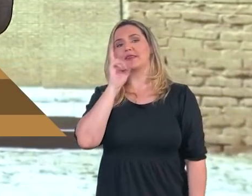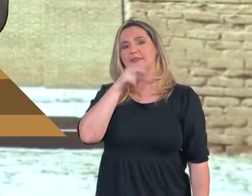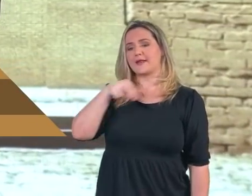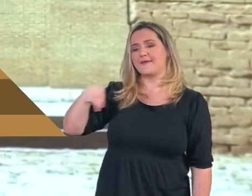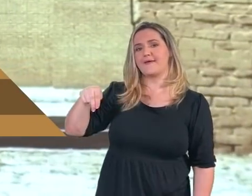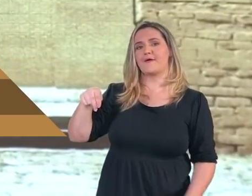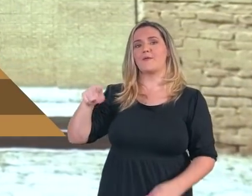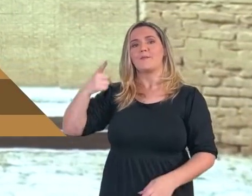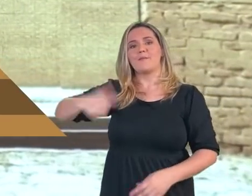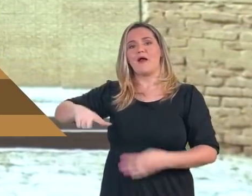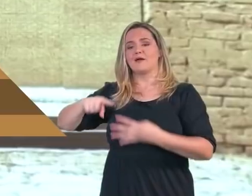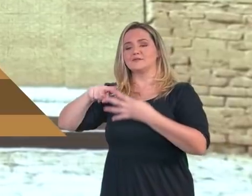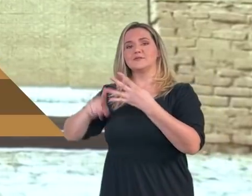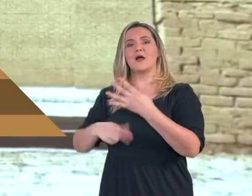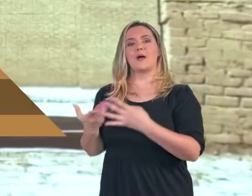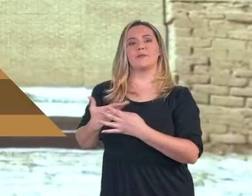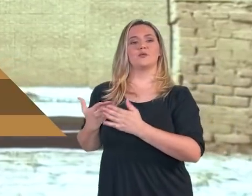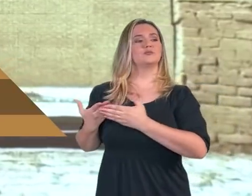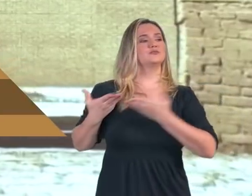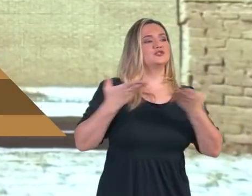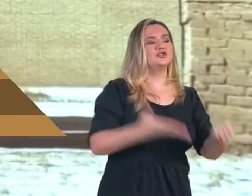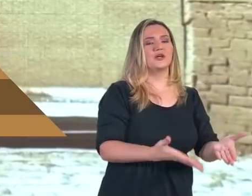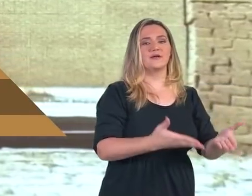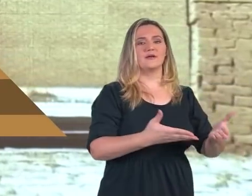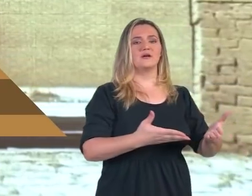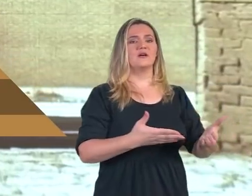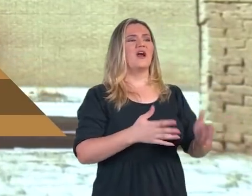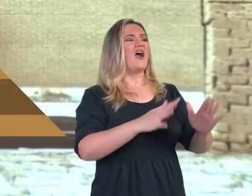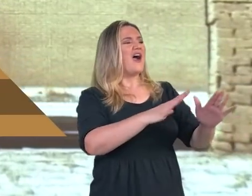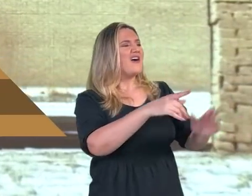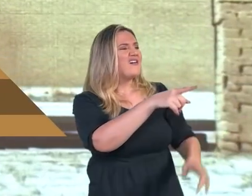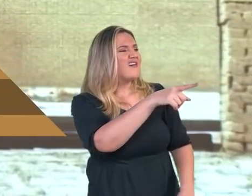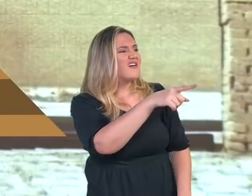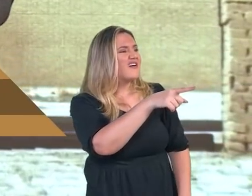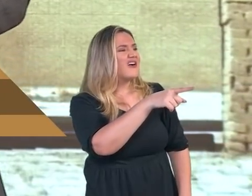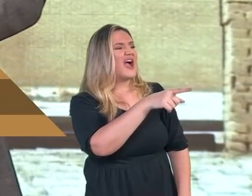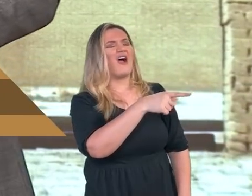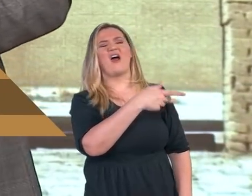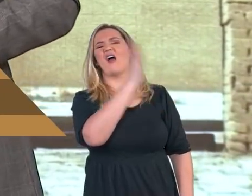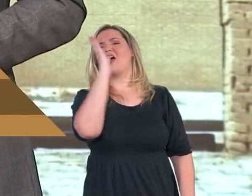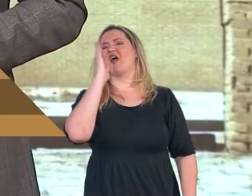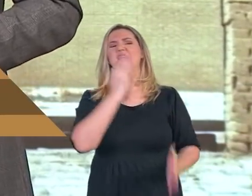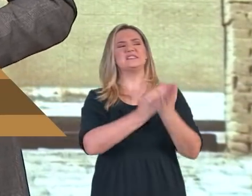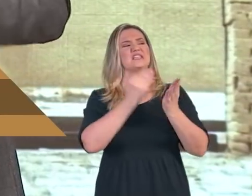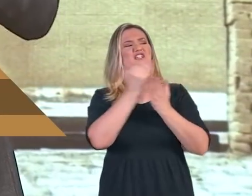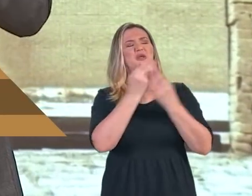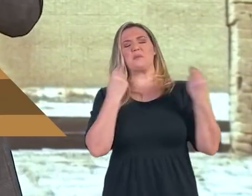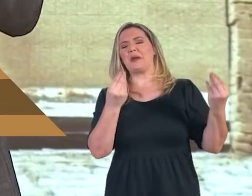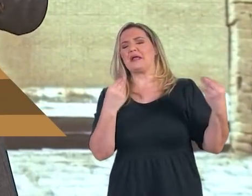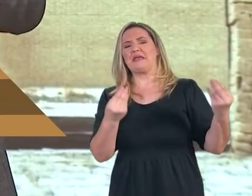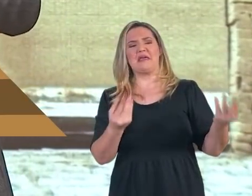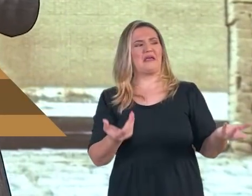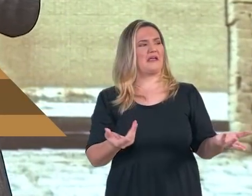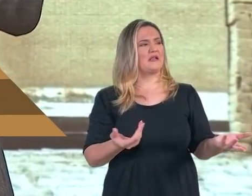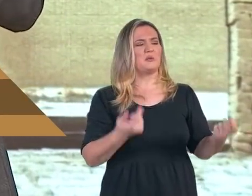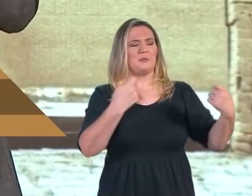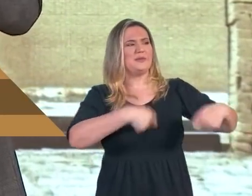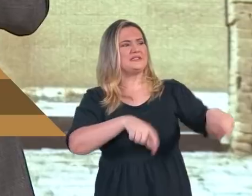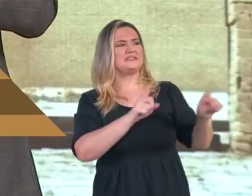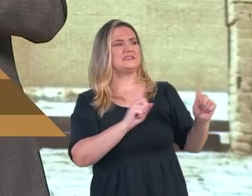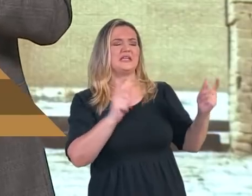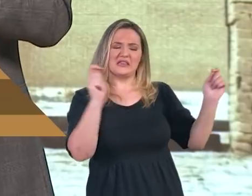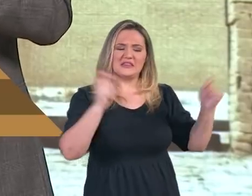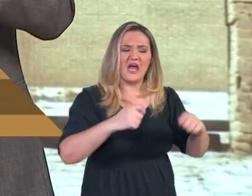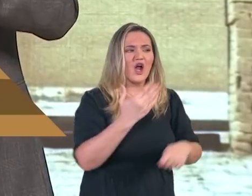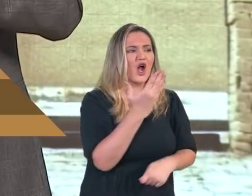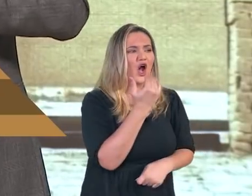seus companheiros como sendo um fanatismo desnecessário, coisa de gente sectária e esquisita. Mas não era nada disso. Eu vou